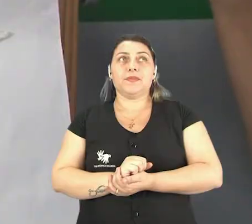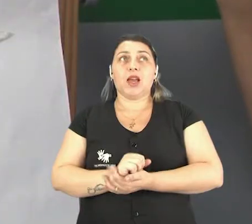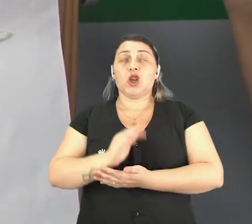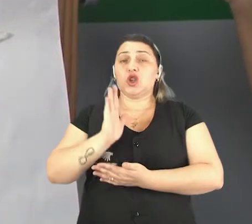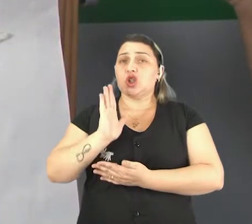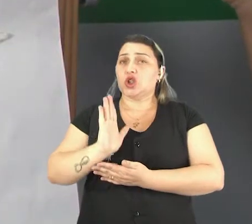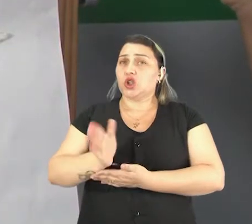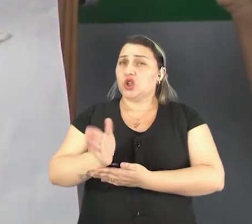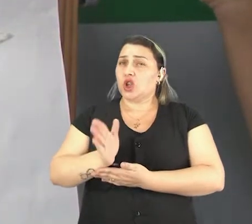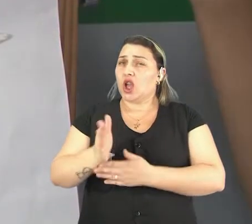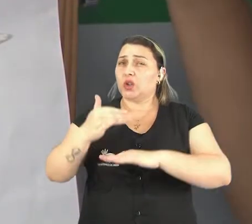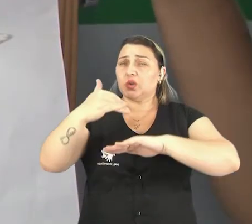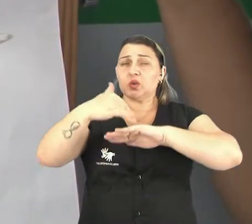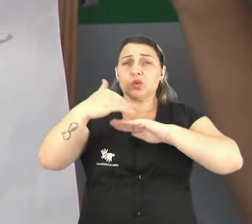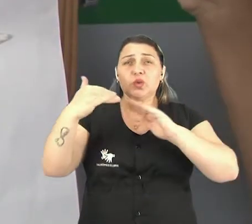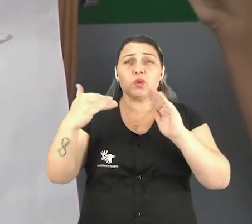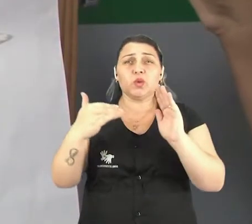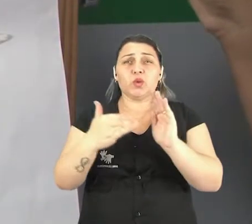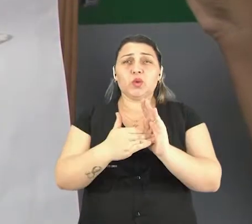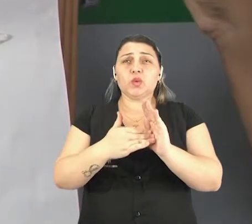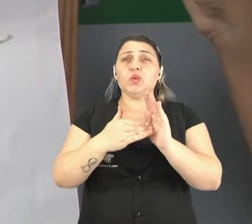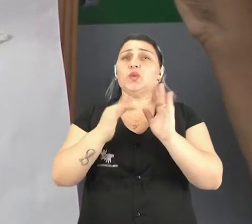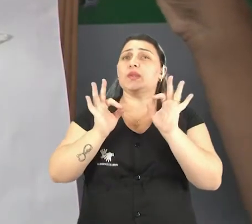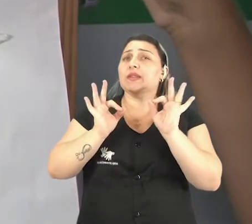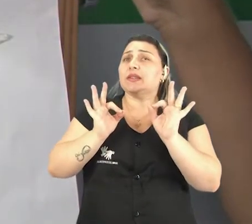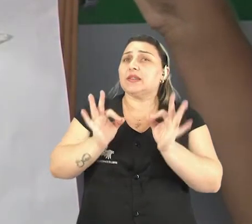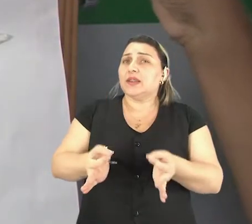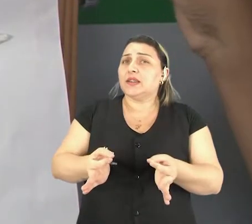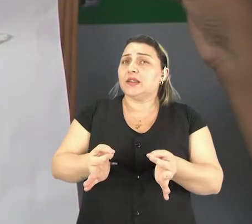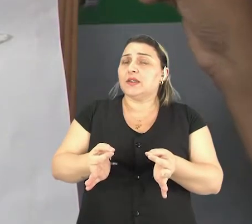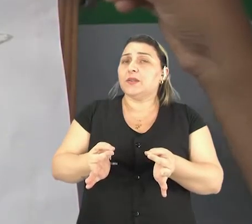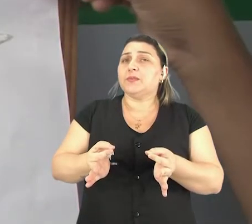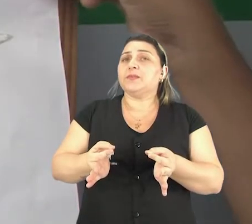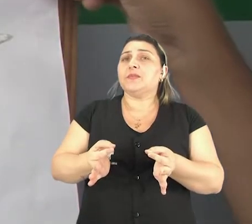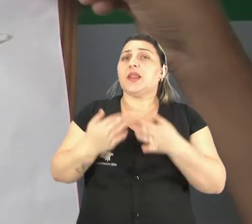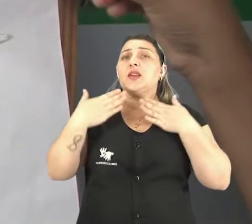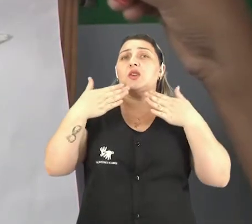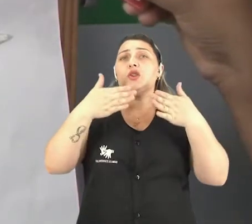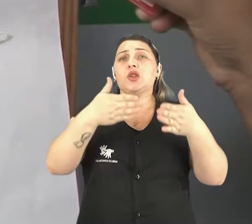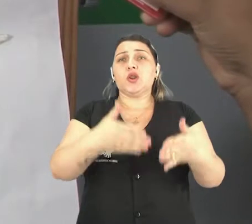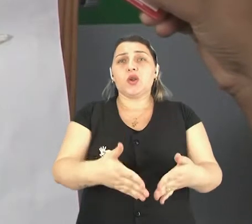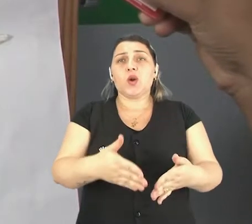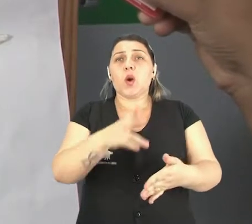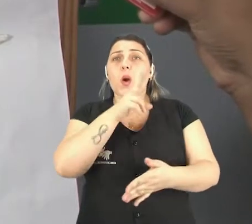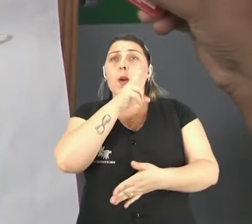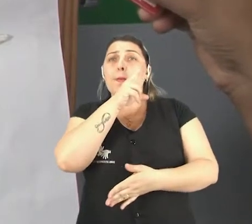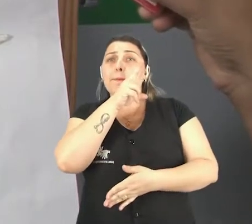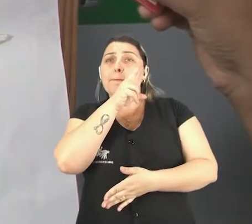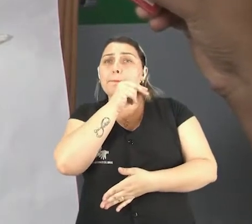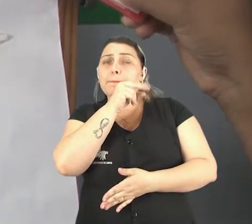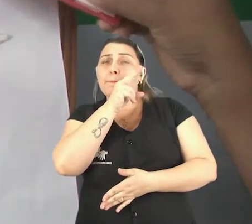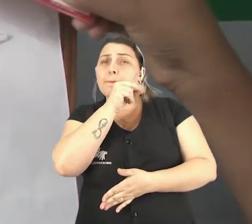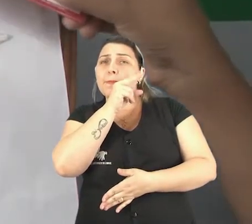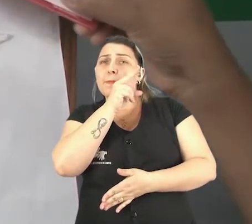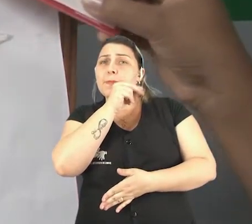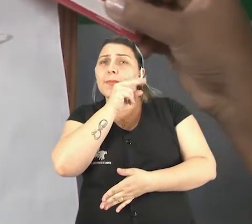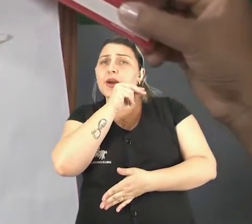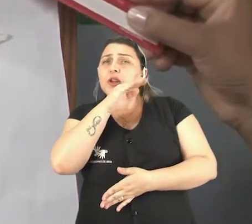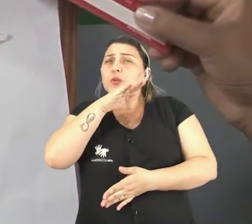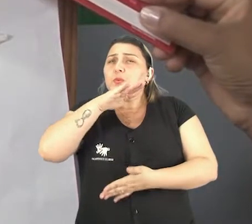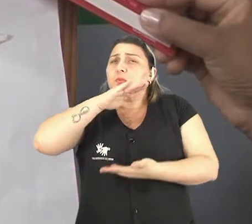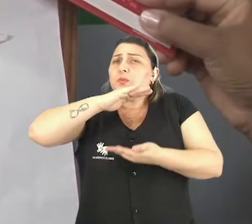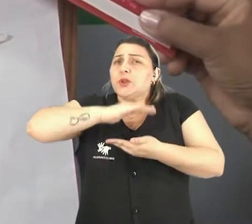Já estava tudo acertadinho quando chegou o patozinho.